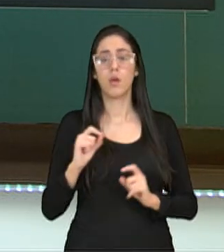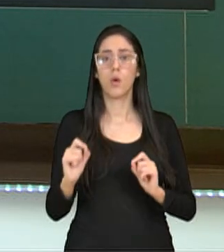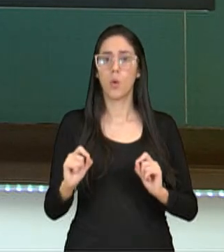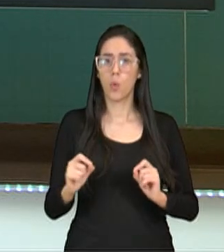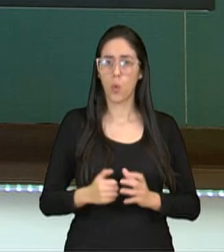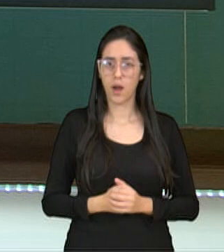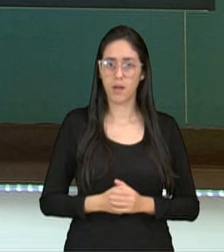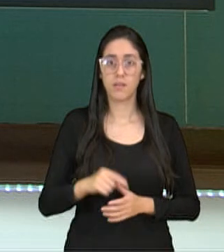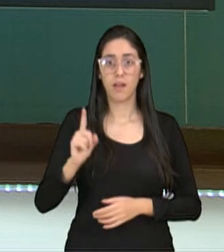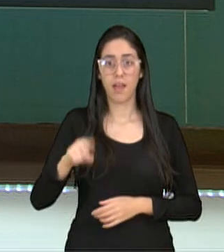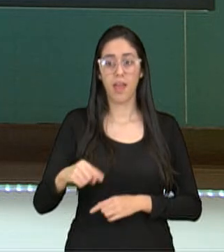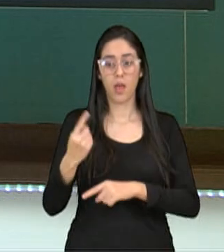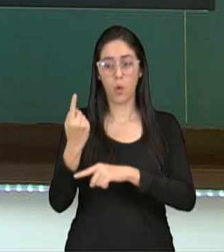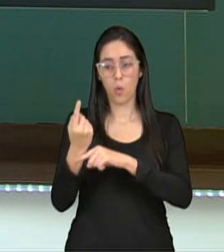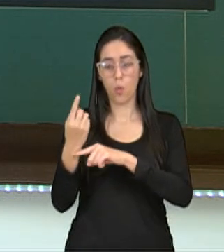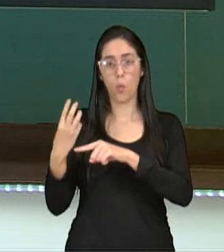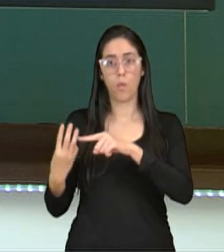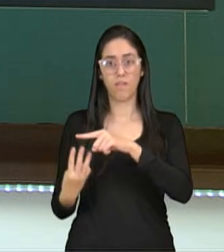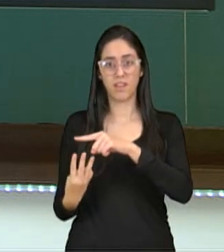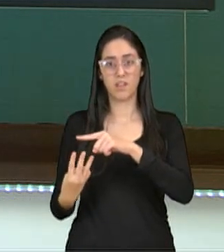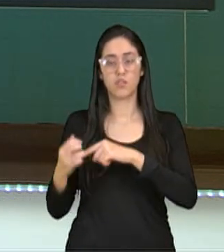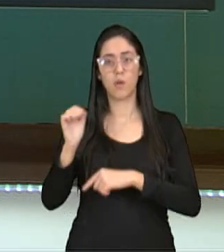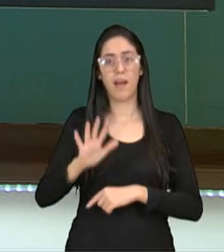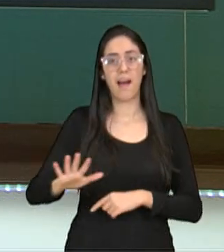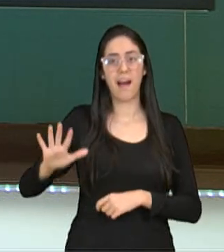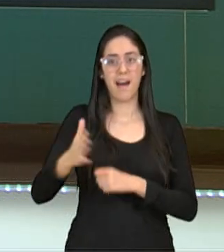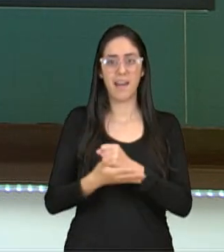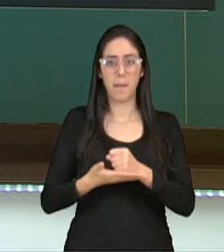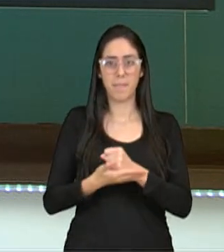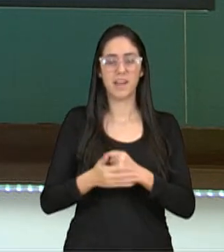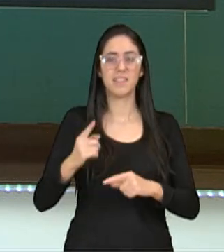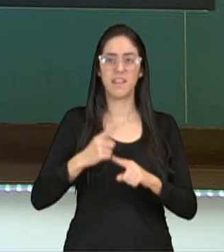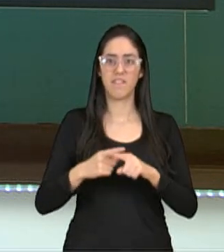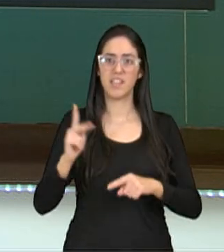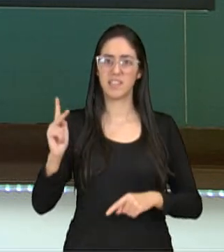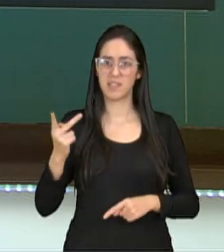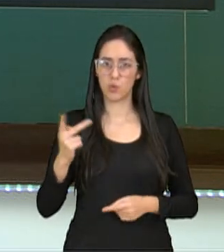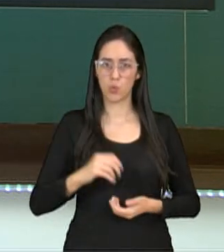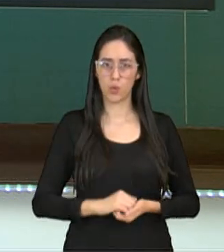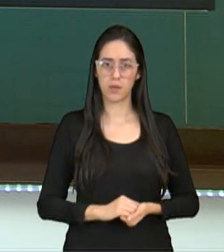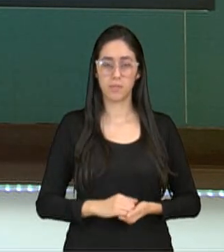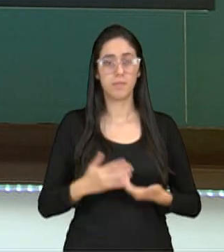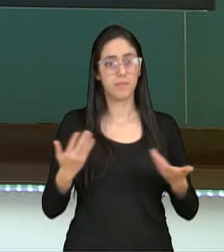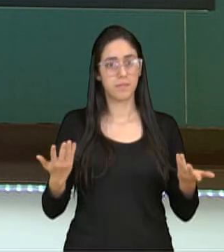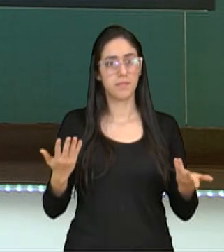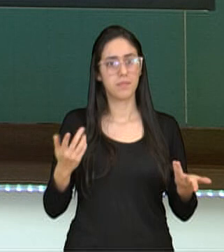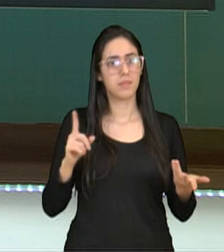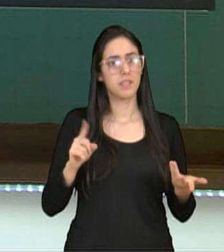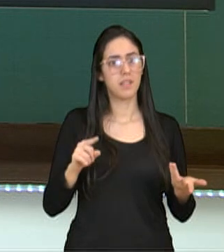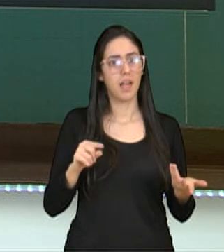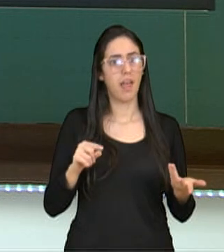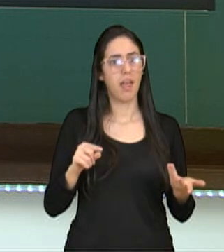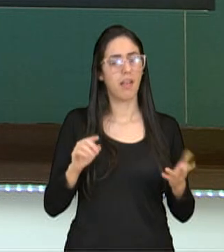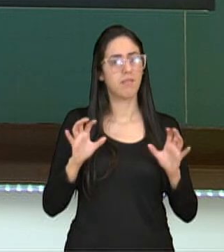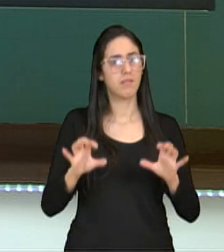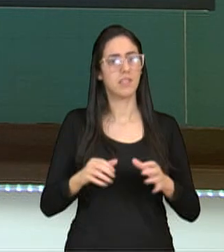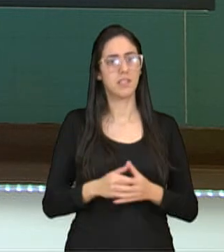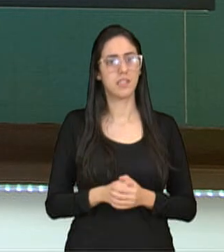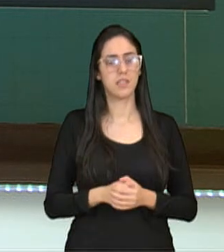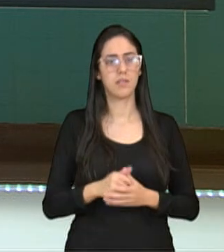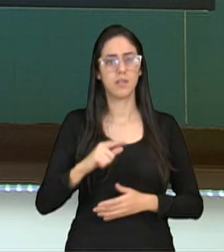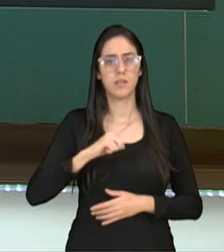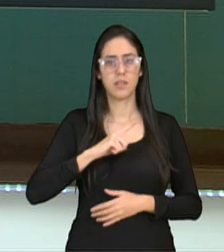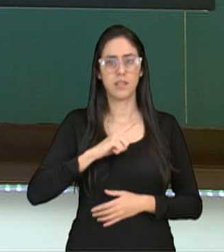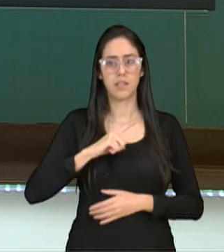A 1/3 da área da base vezes a altura. Então aqui está a grande diferença, por exemplo, do